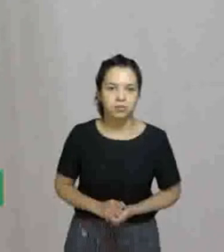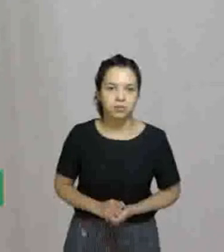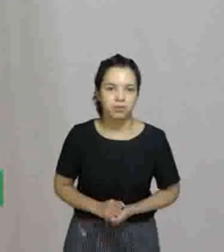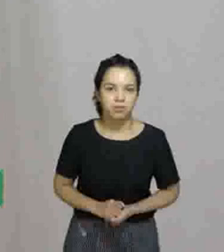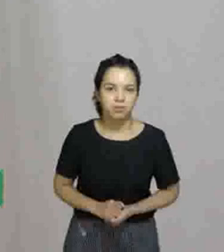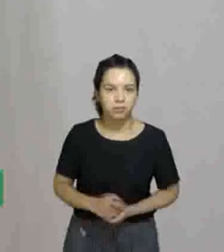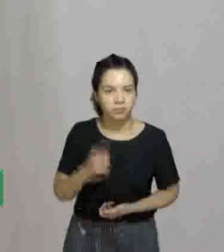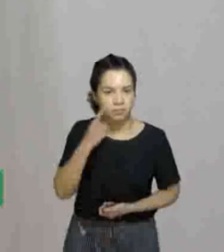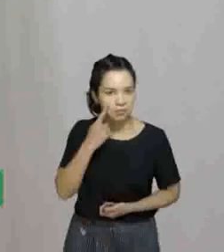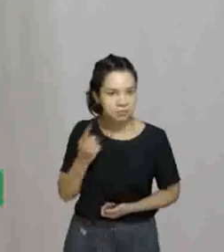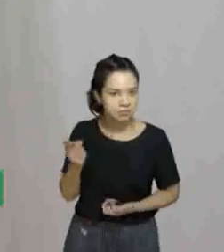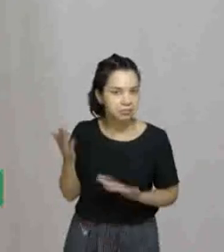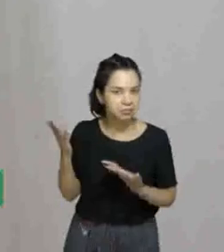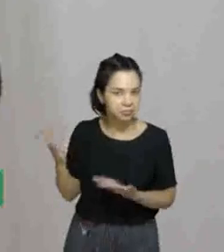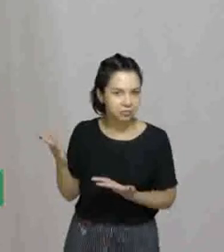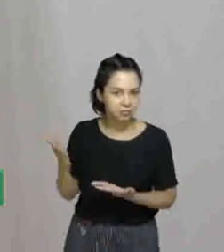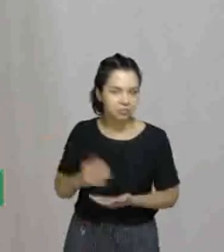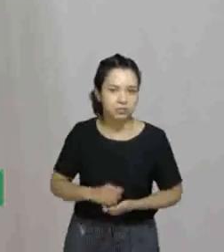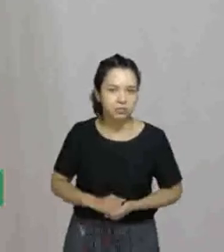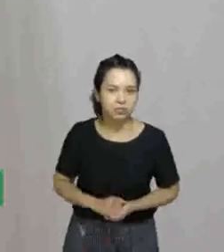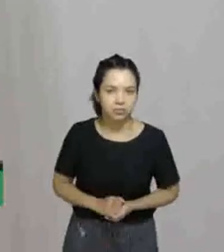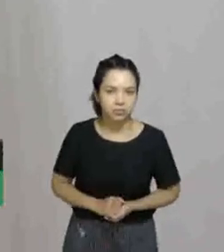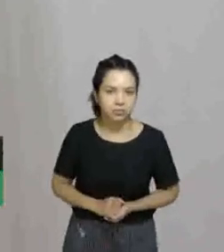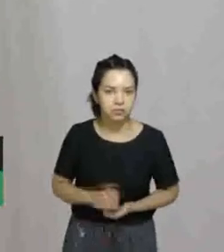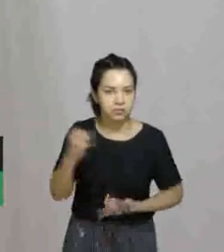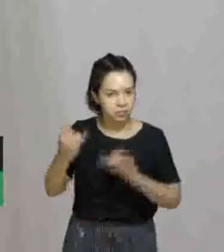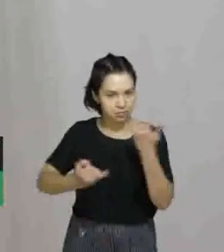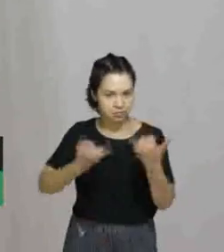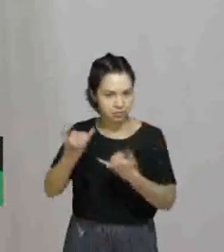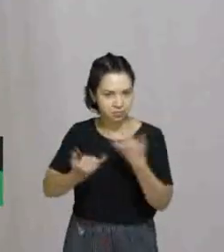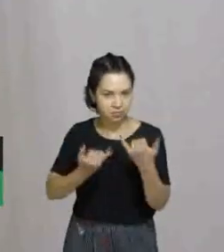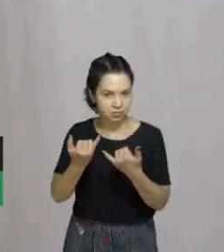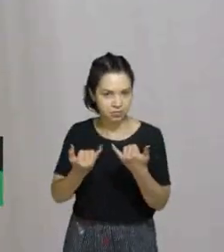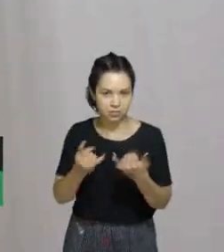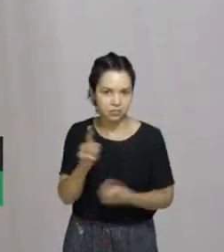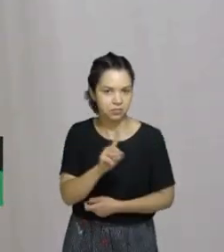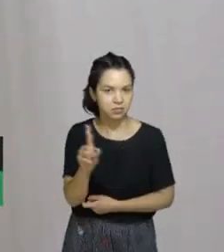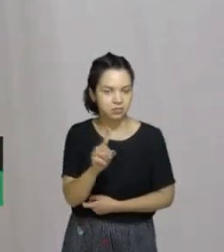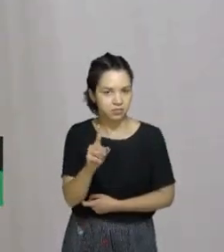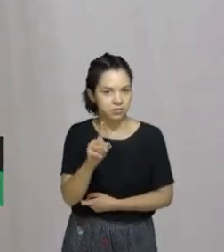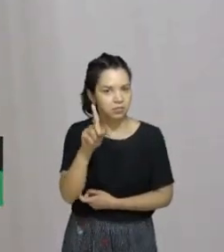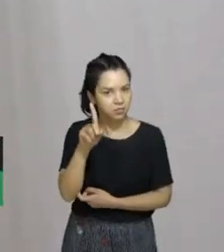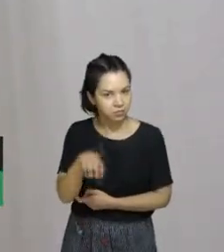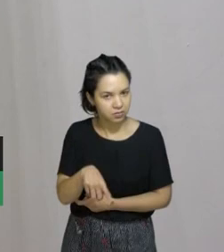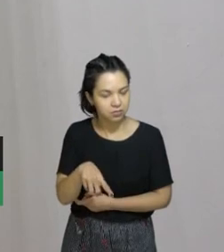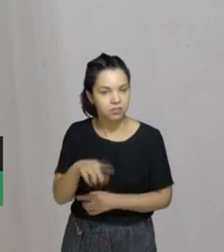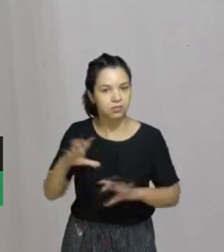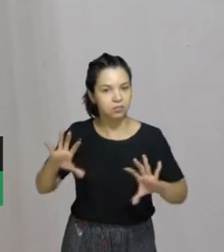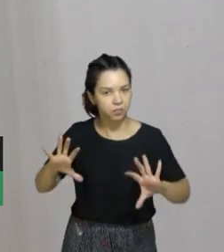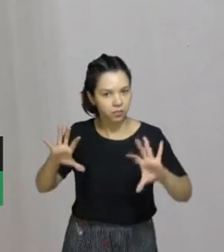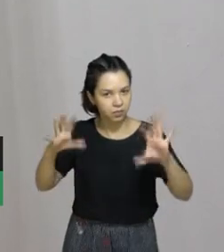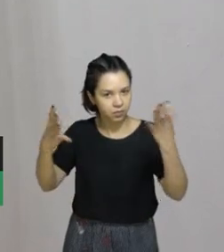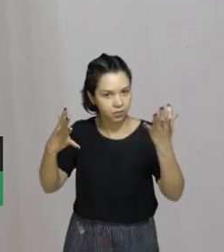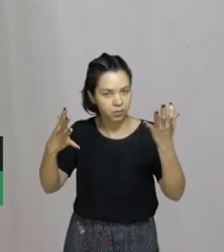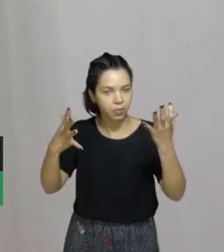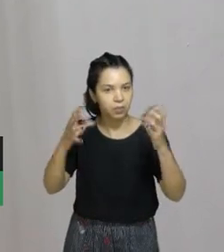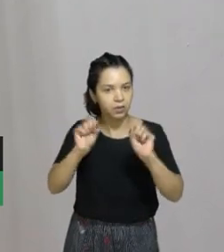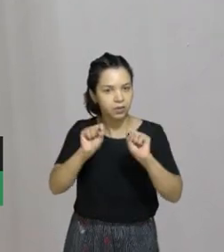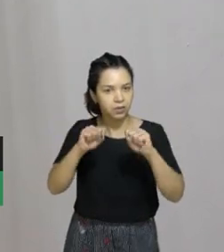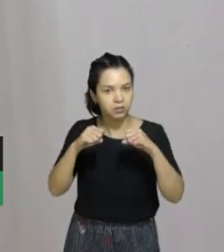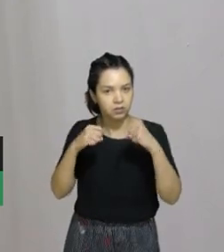Vejam, senhores, que isso não é uma brincadeira. Um evento, um seminário que